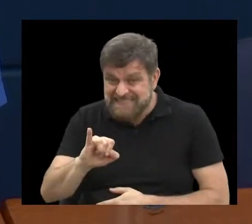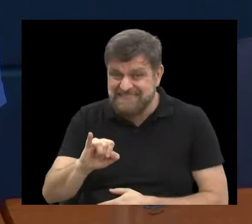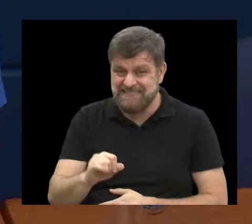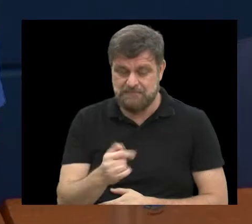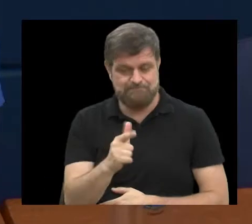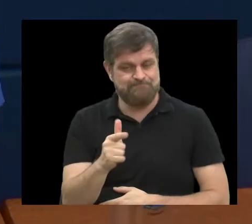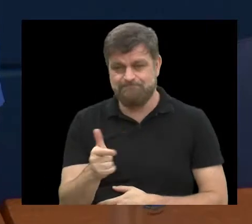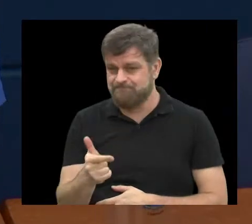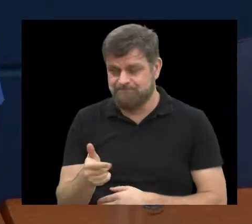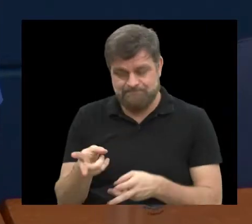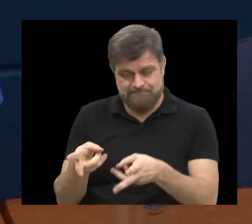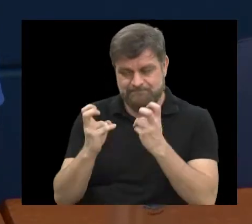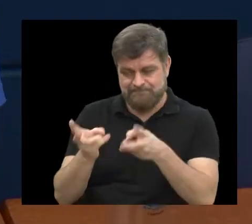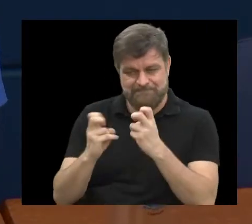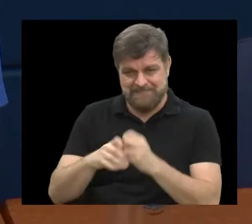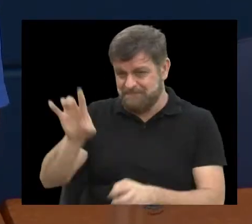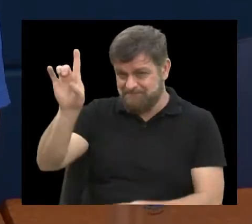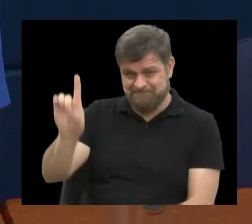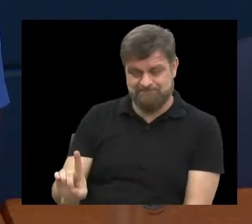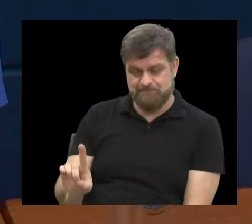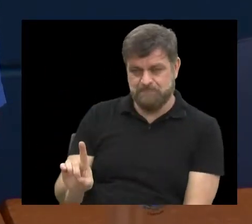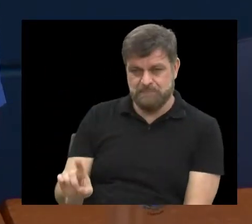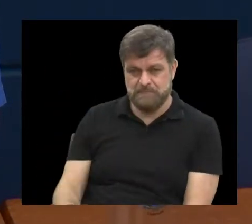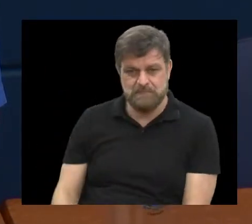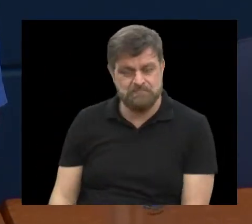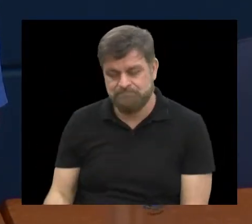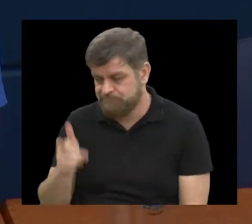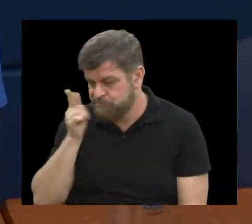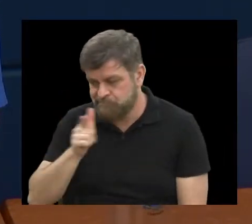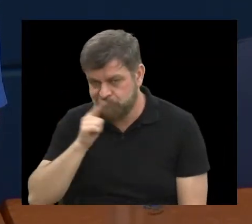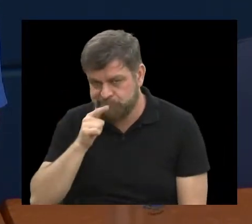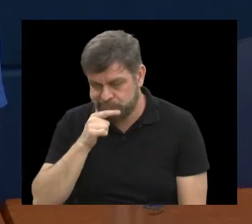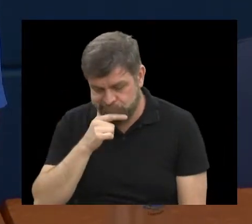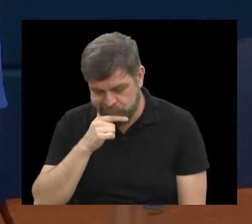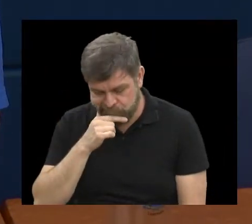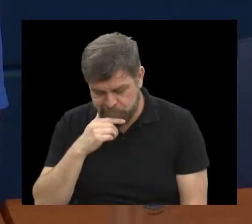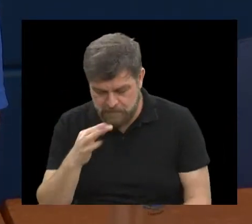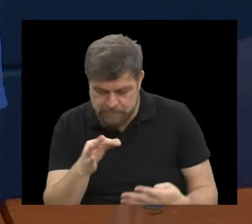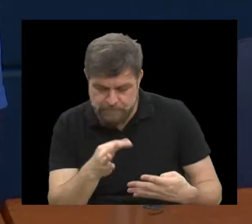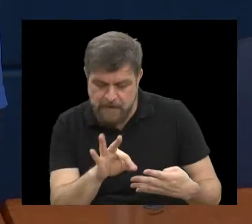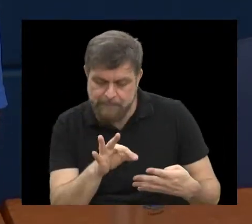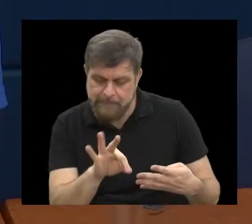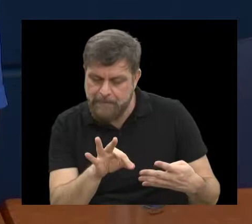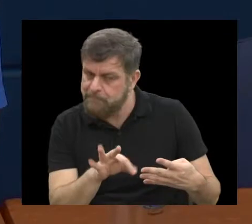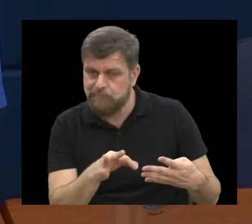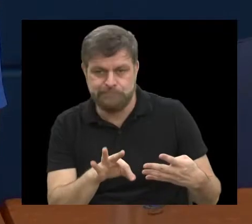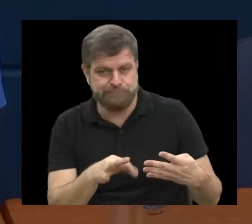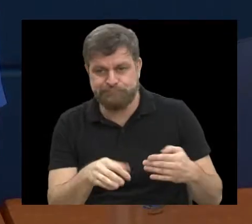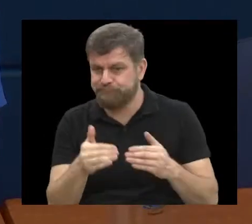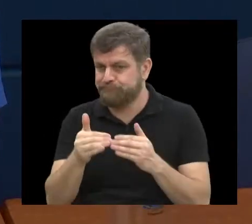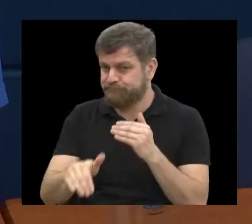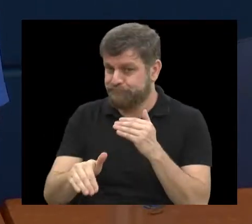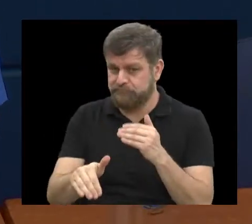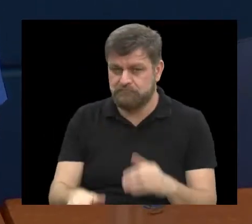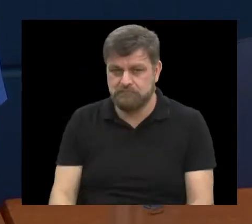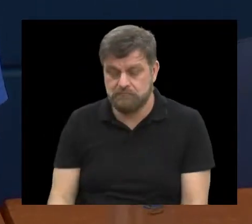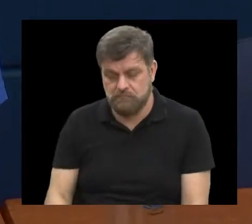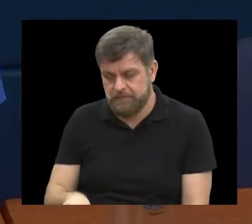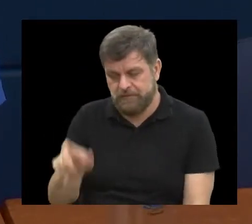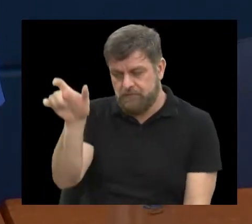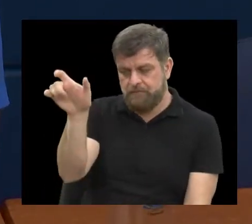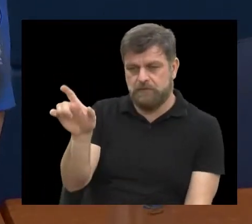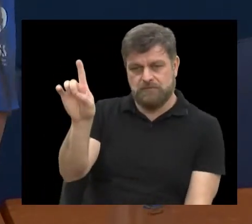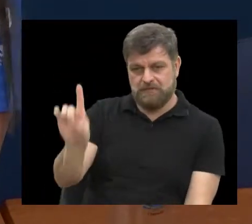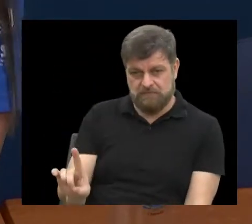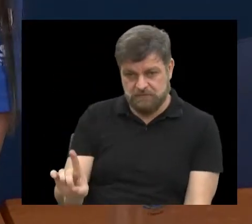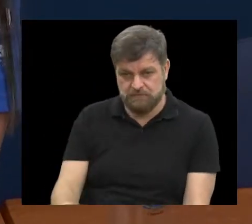foi constatada a deficiência, então não atingiu o critério, não foi considerado como pessoa com deficiência, entra